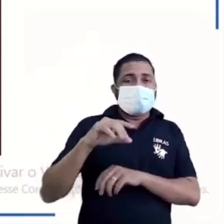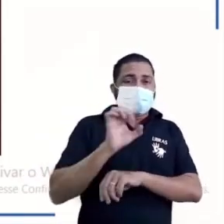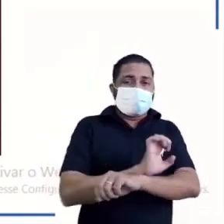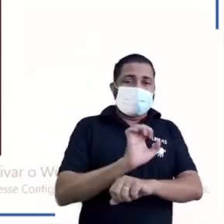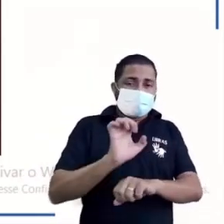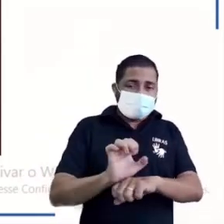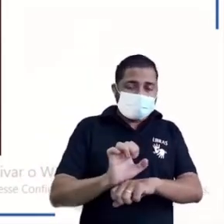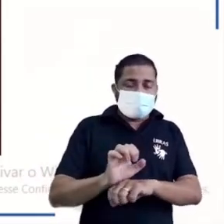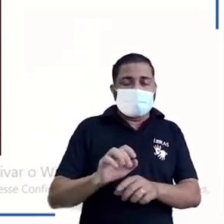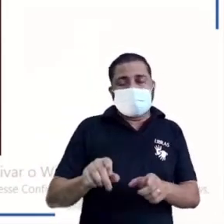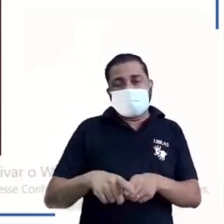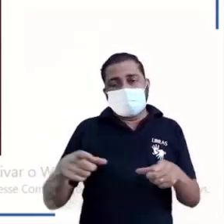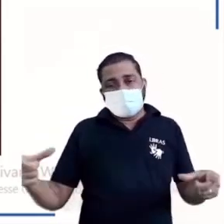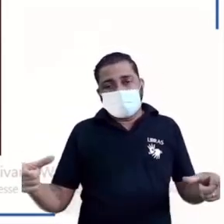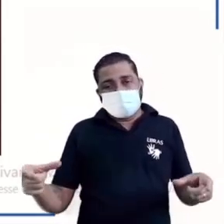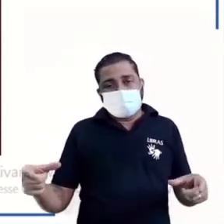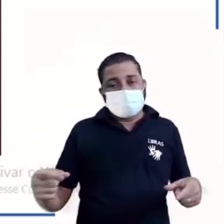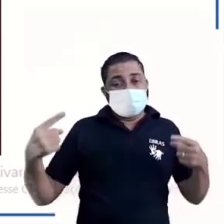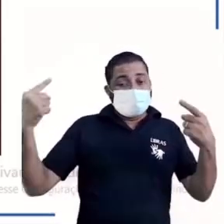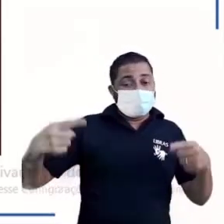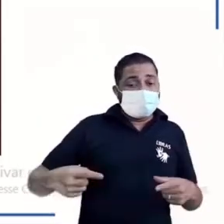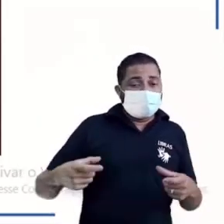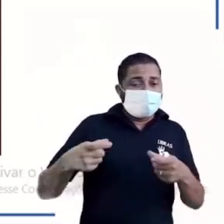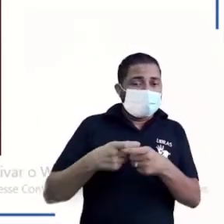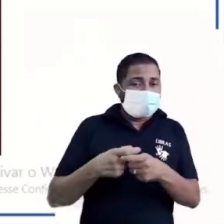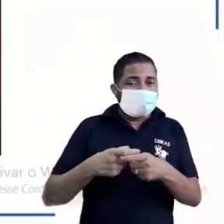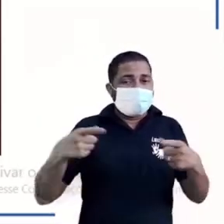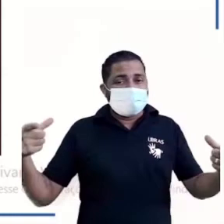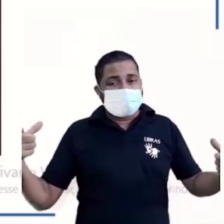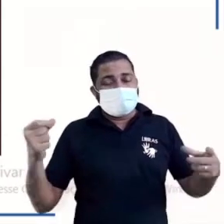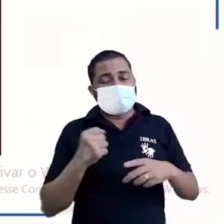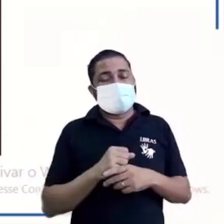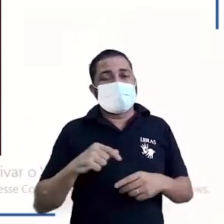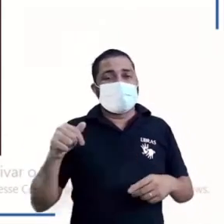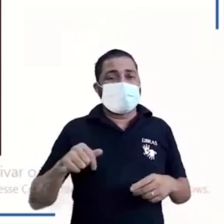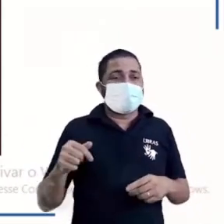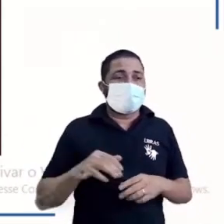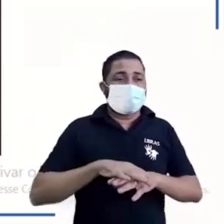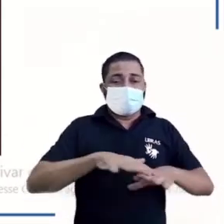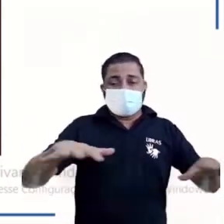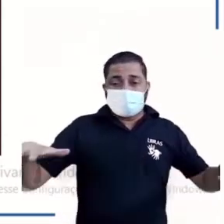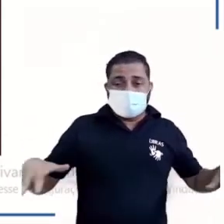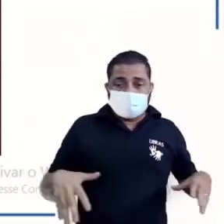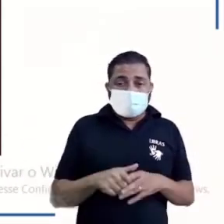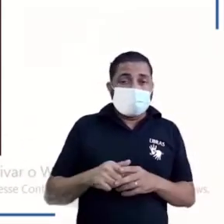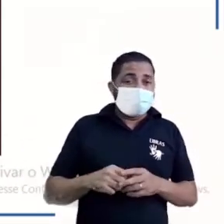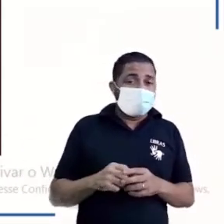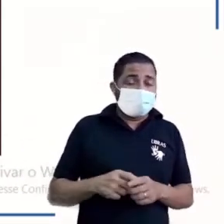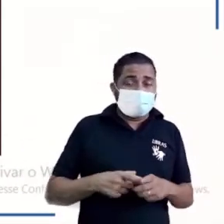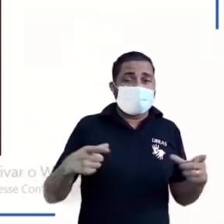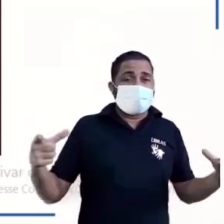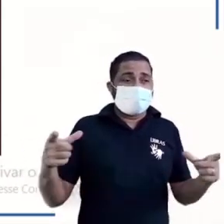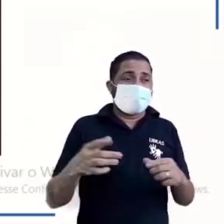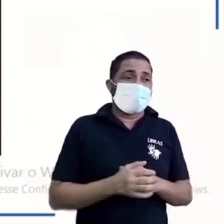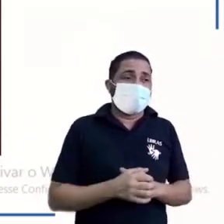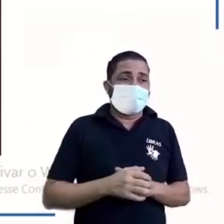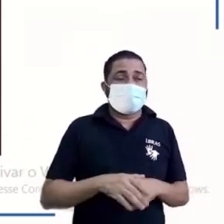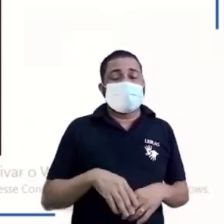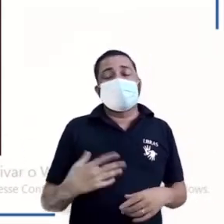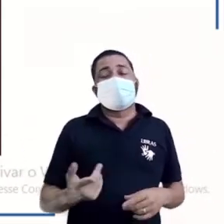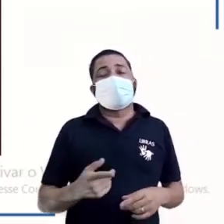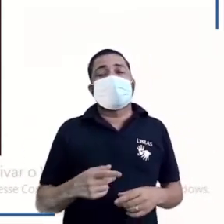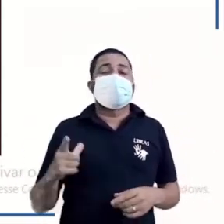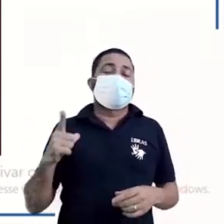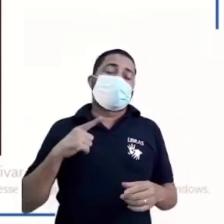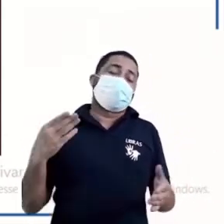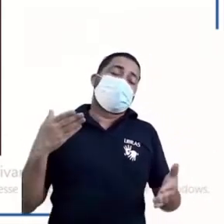ou tamanho, né, o grande versus pequeno. Aqui à nossa esquerda nós temos um ambiente muito vasto, né, muito grande mesmo, né, e a gente tem